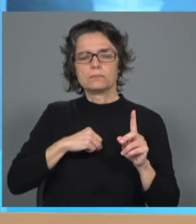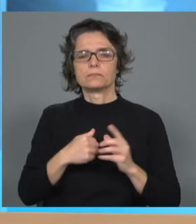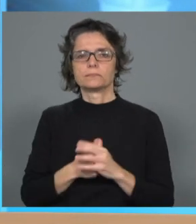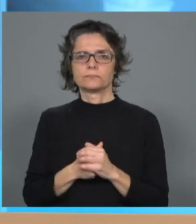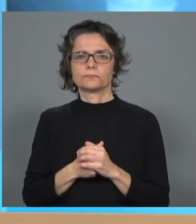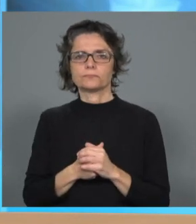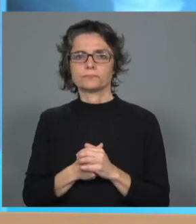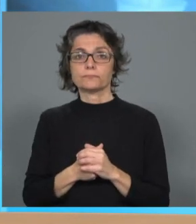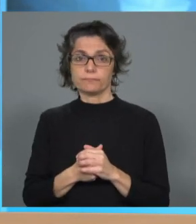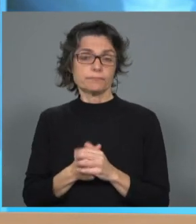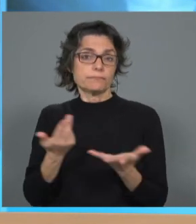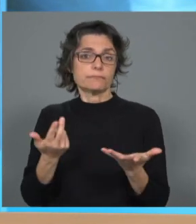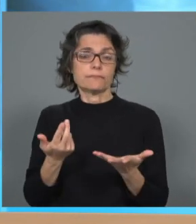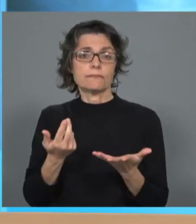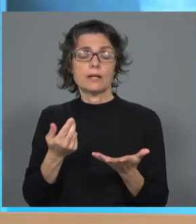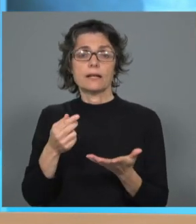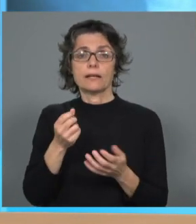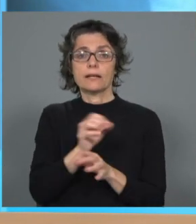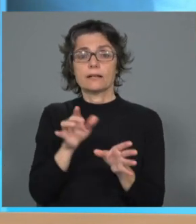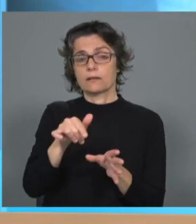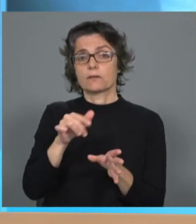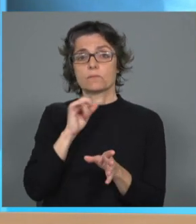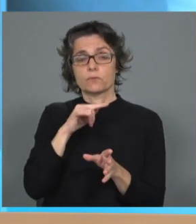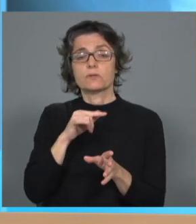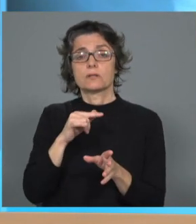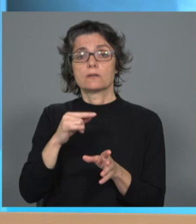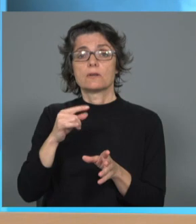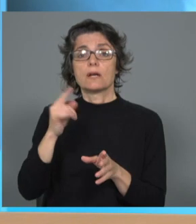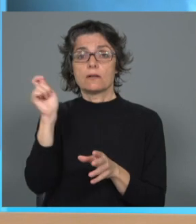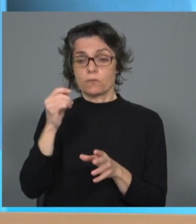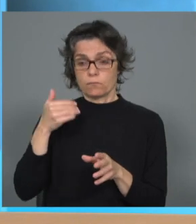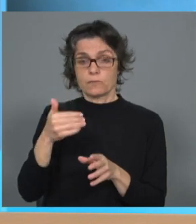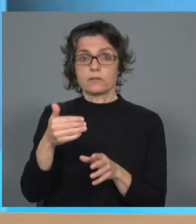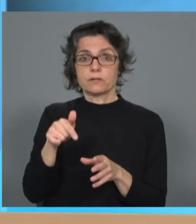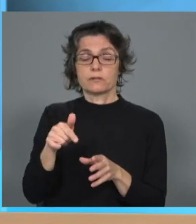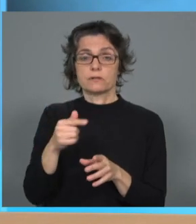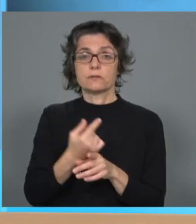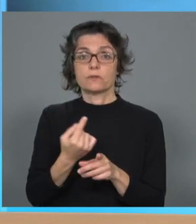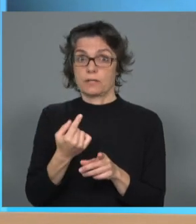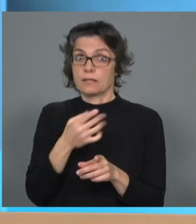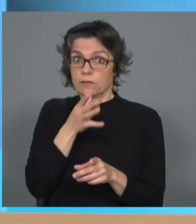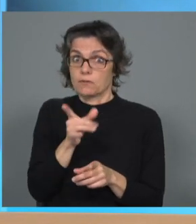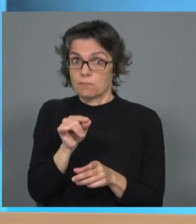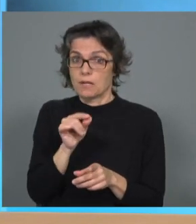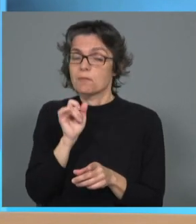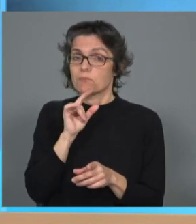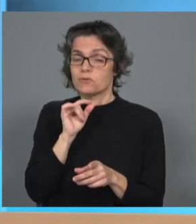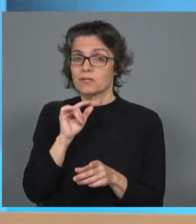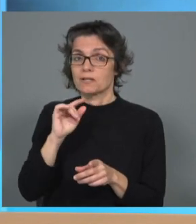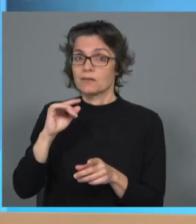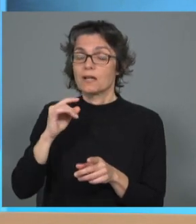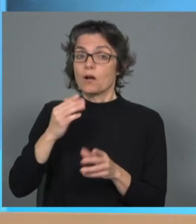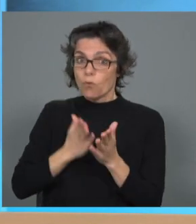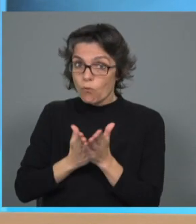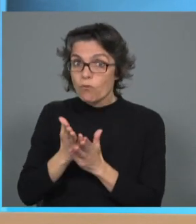E isso foi sendo possível ao longo deste mês e atrevo-me a dizer que vai sendo possível sempre ao longo de todo